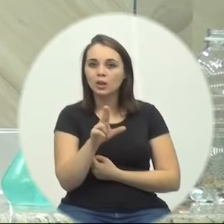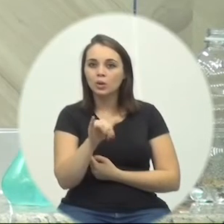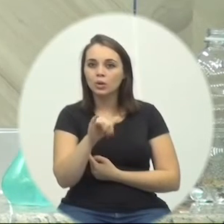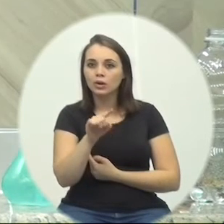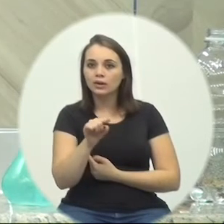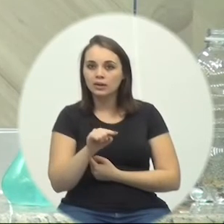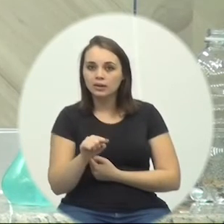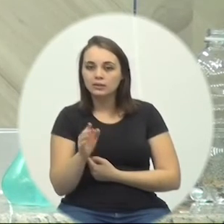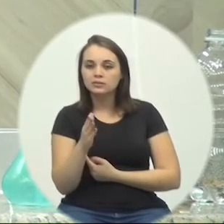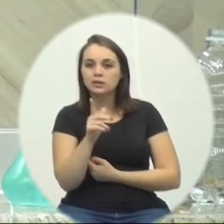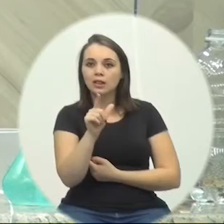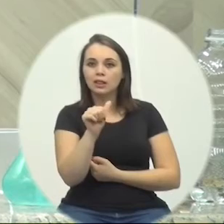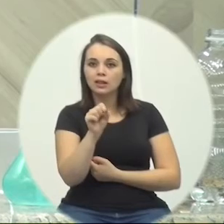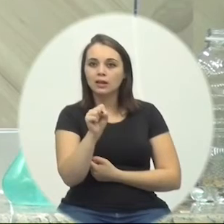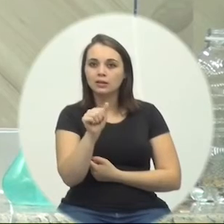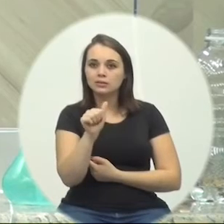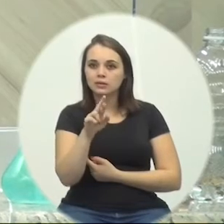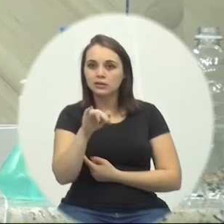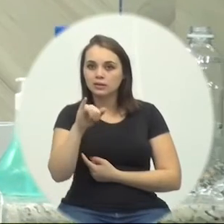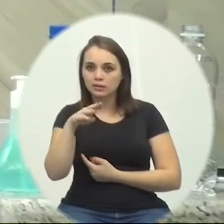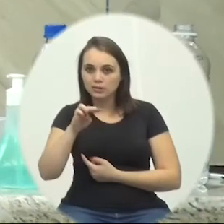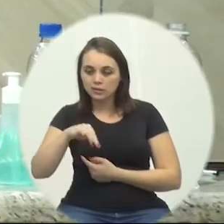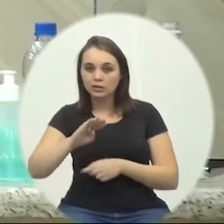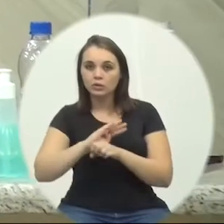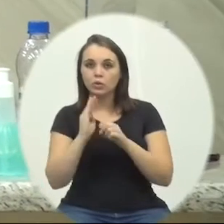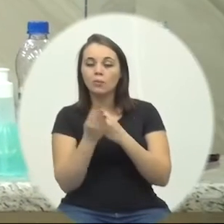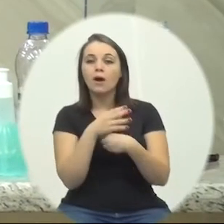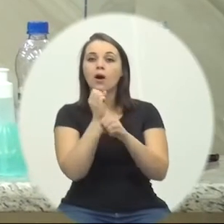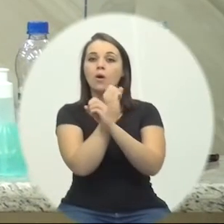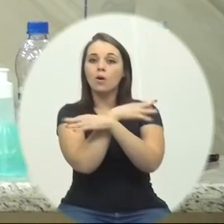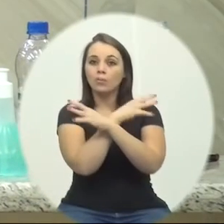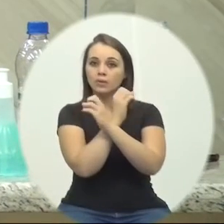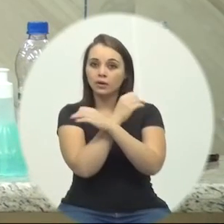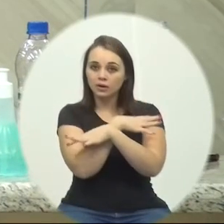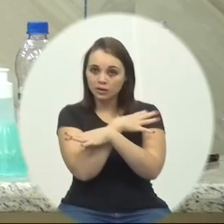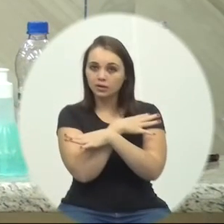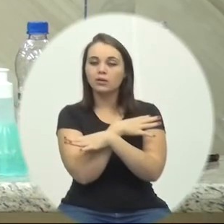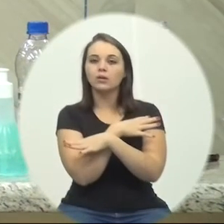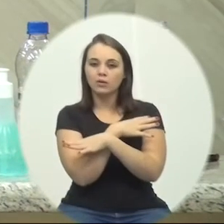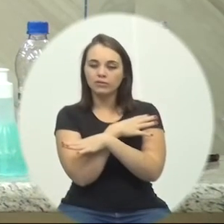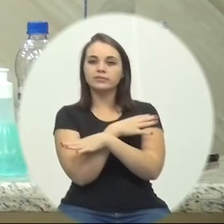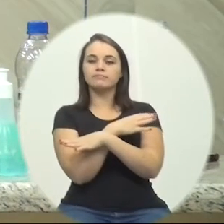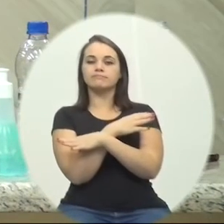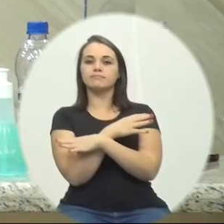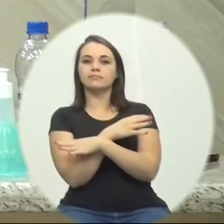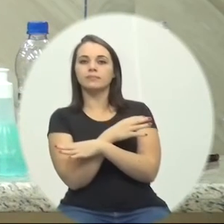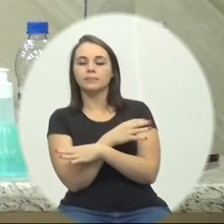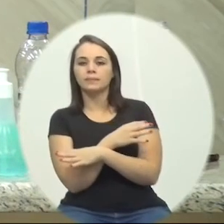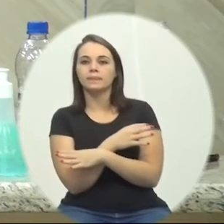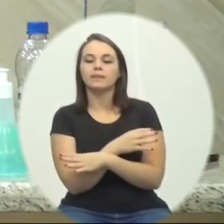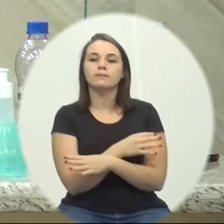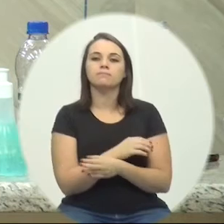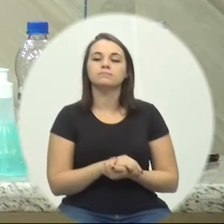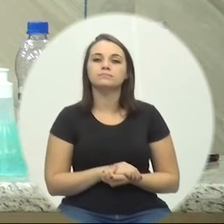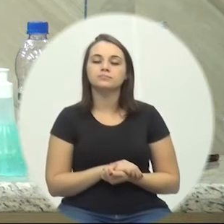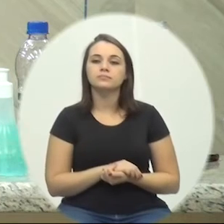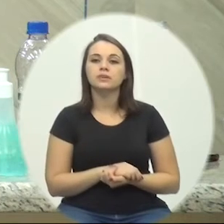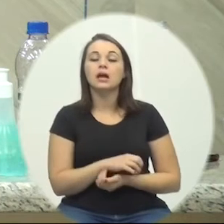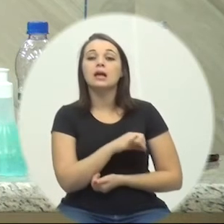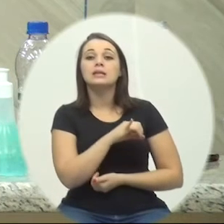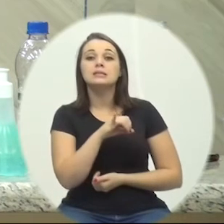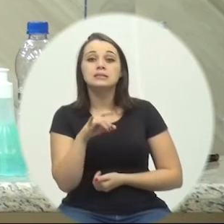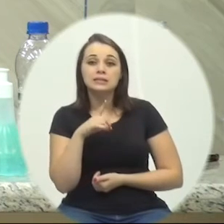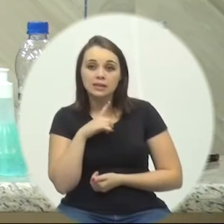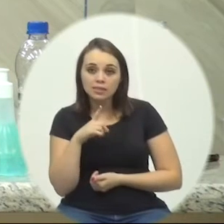cruzamento com a rua Álvaro Catão, bairro Operário Nova, até o cruzamento com a Avenida dos Imigrantes no distrito do Rio Maina? Em caso de